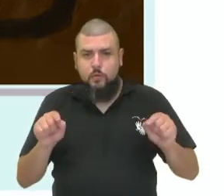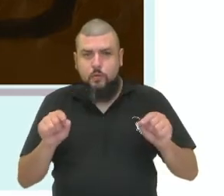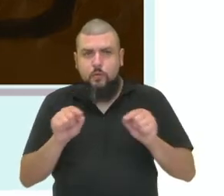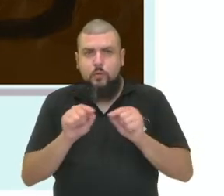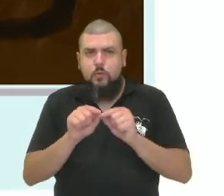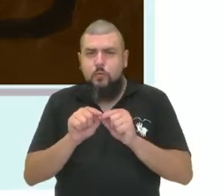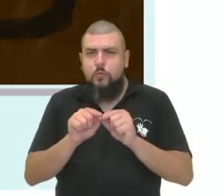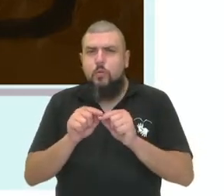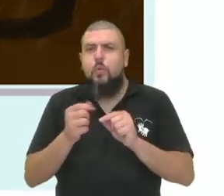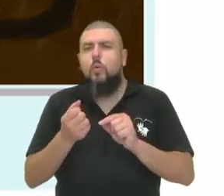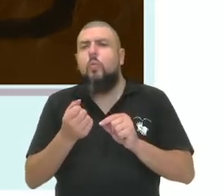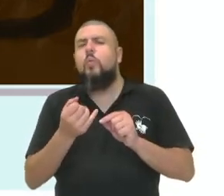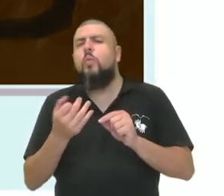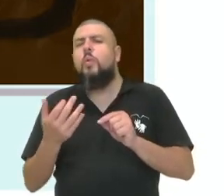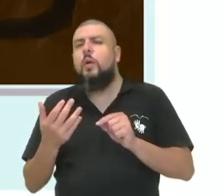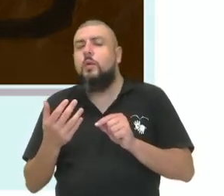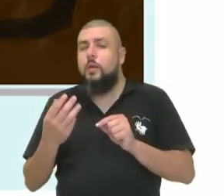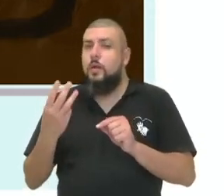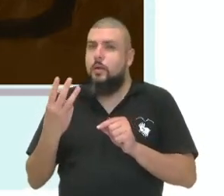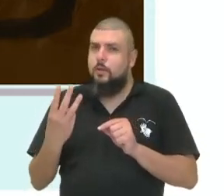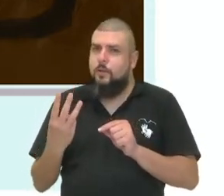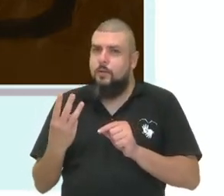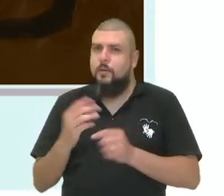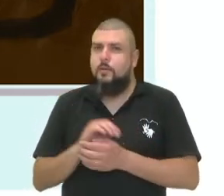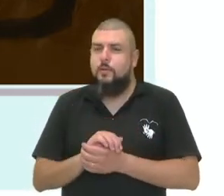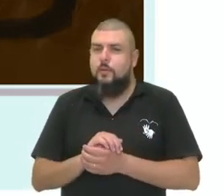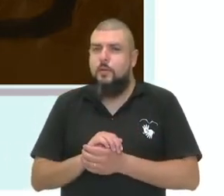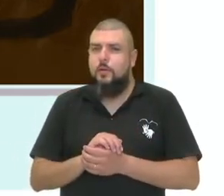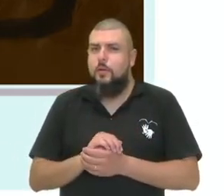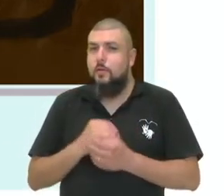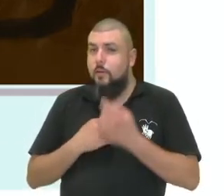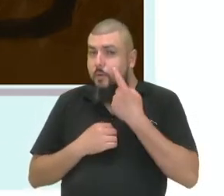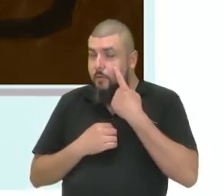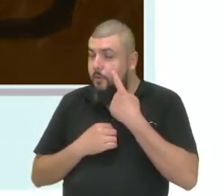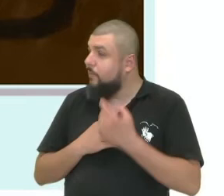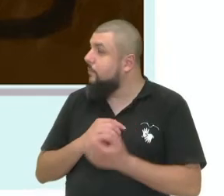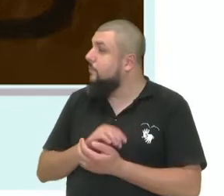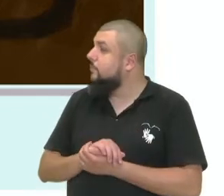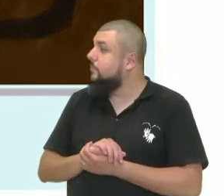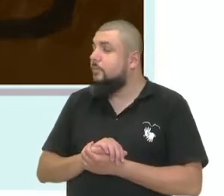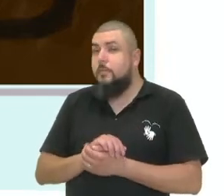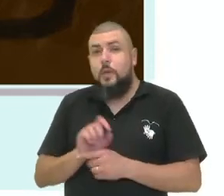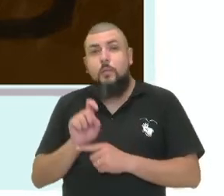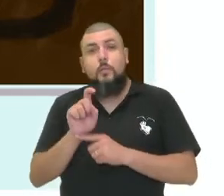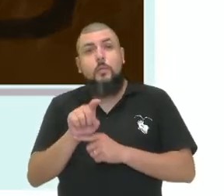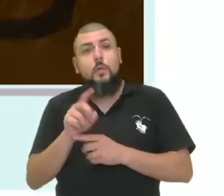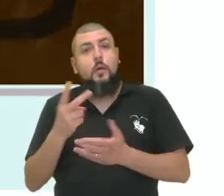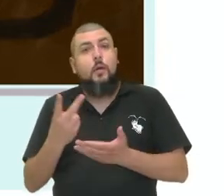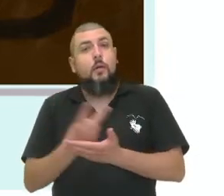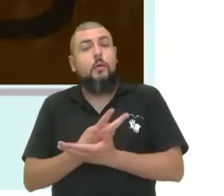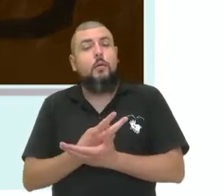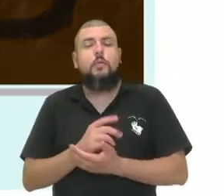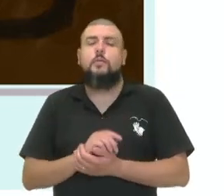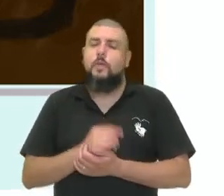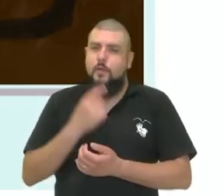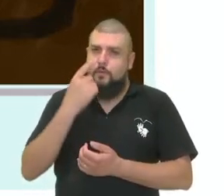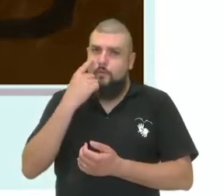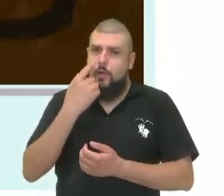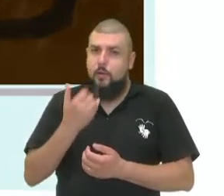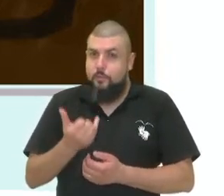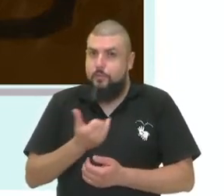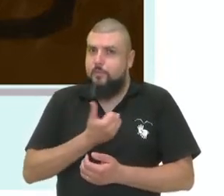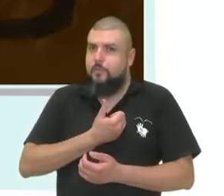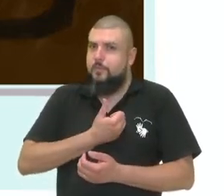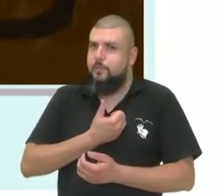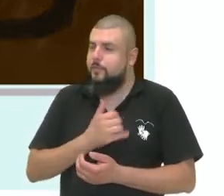essas linhas que contornam ele tá bom mas vou clicar nele Vamos ver que que acontece opa não deu certo tá vendo que ele dá ele não